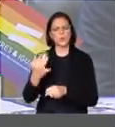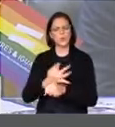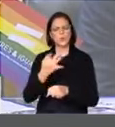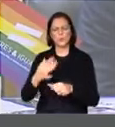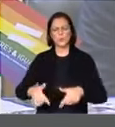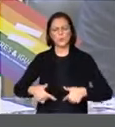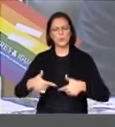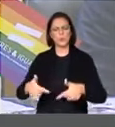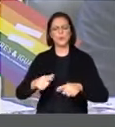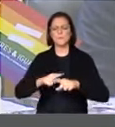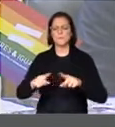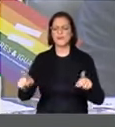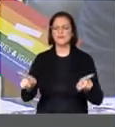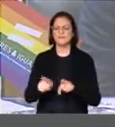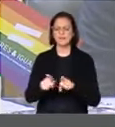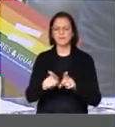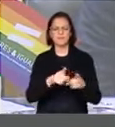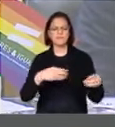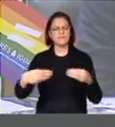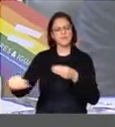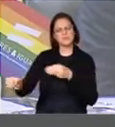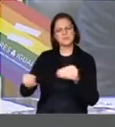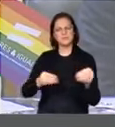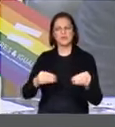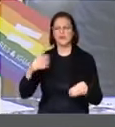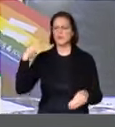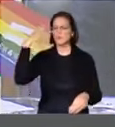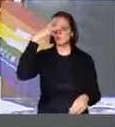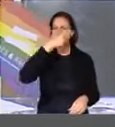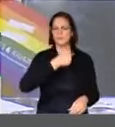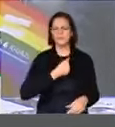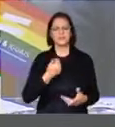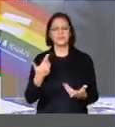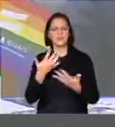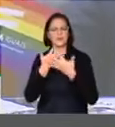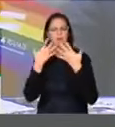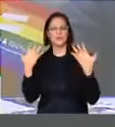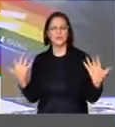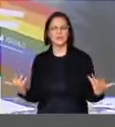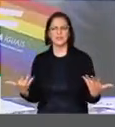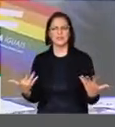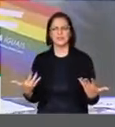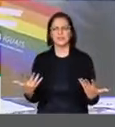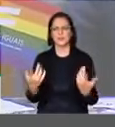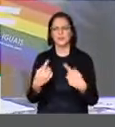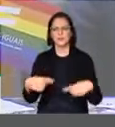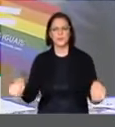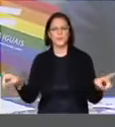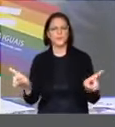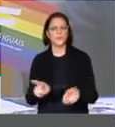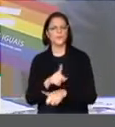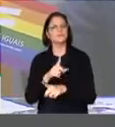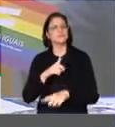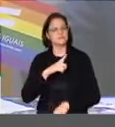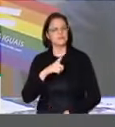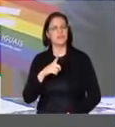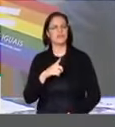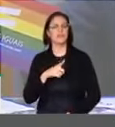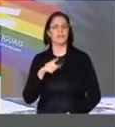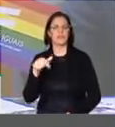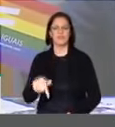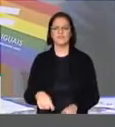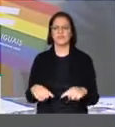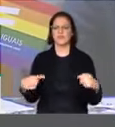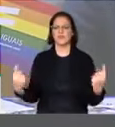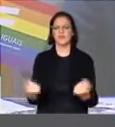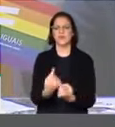de muita plasticidade, de muita beleza, uma sessão melódica, onde nós cantamos uma